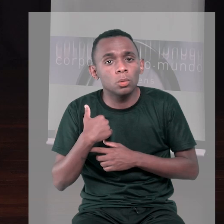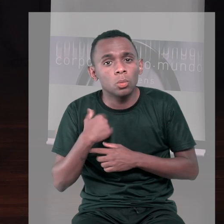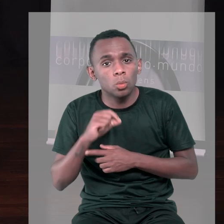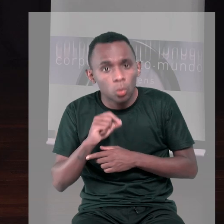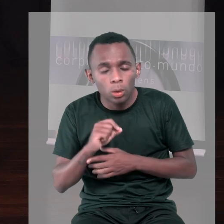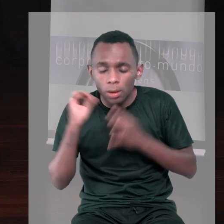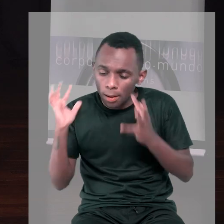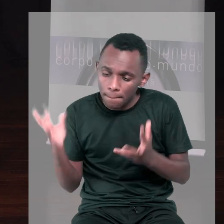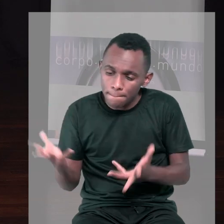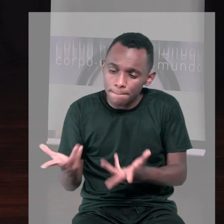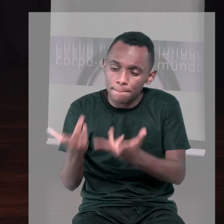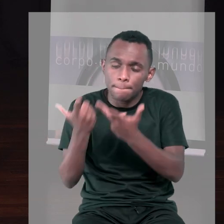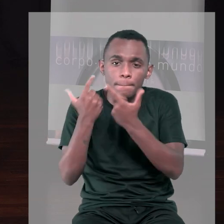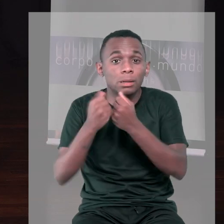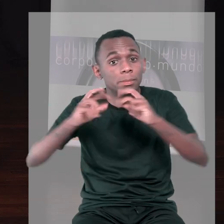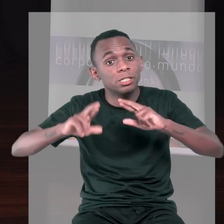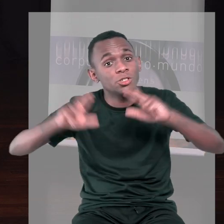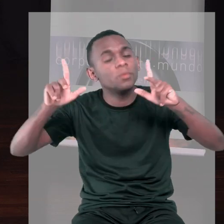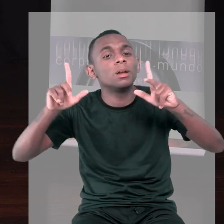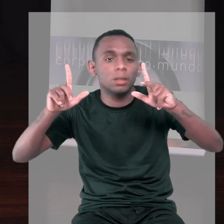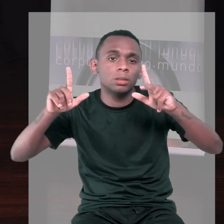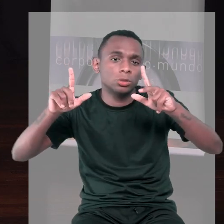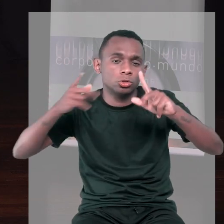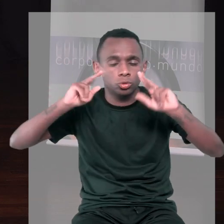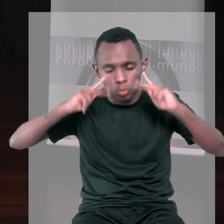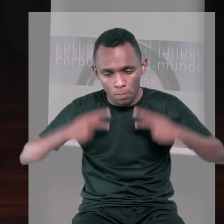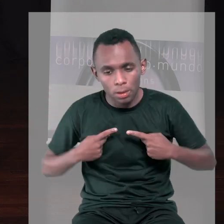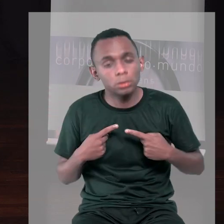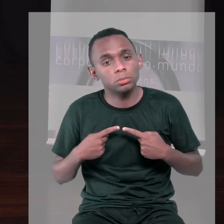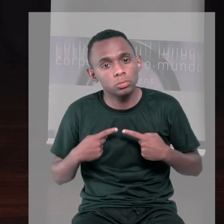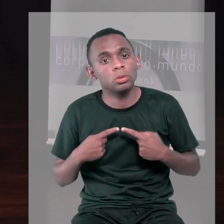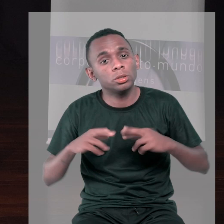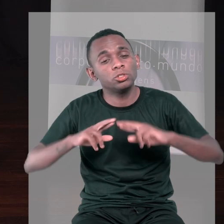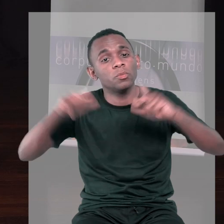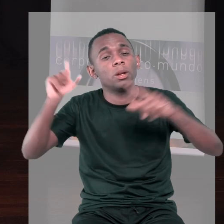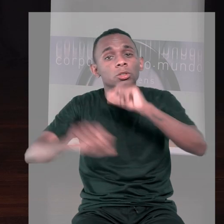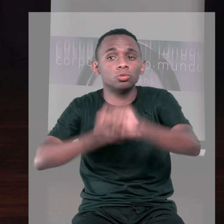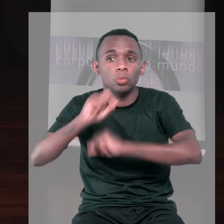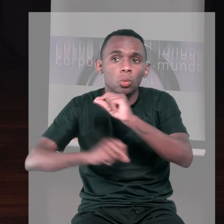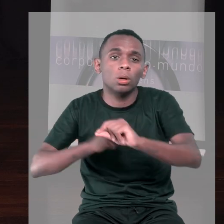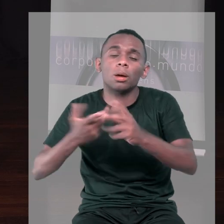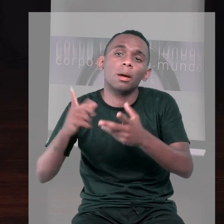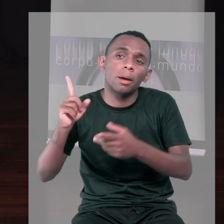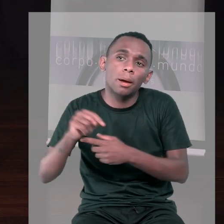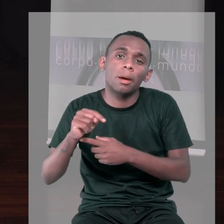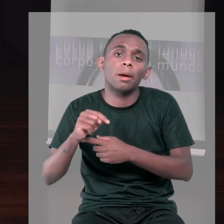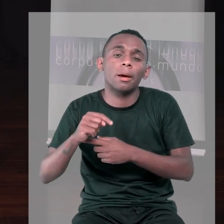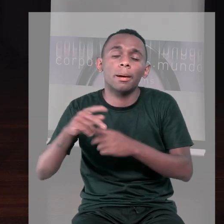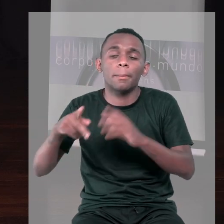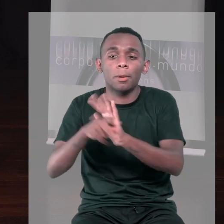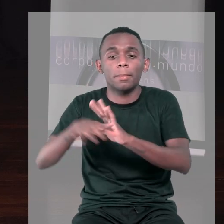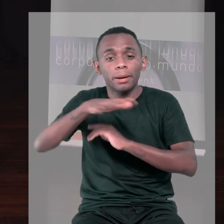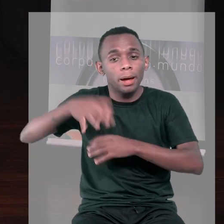dessa imagem, está em jogo para ela mostrar qual é o campo em que nós exercemos a